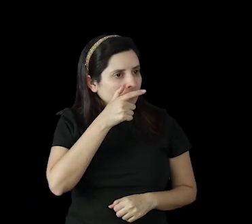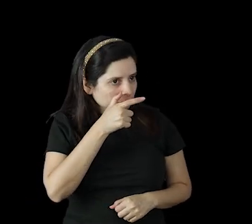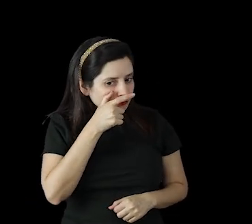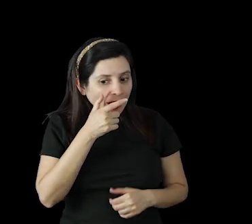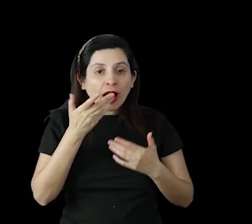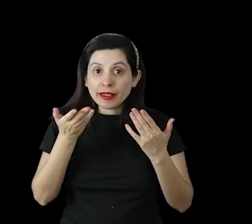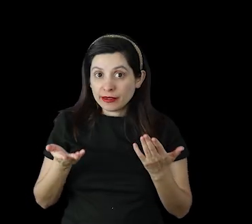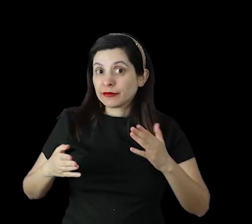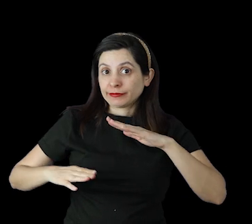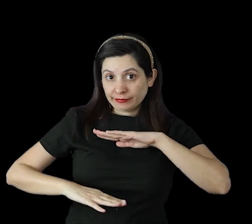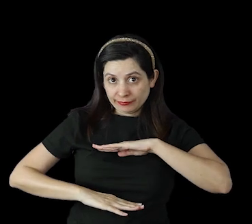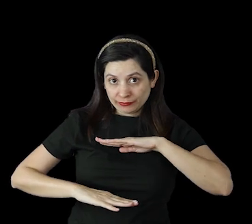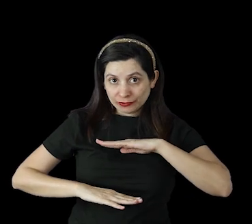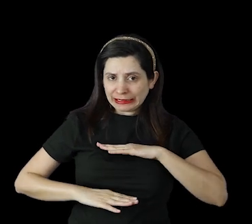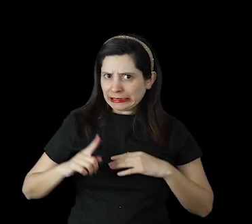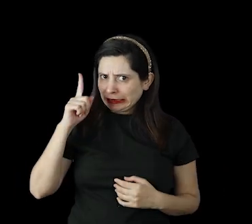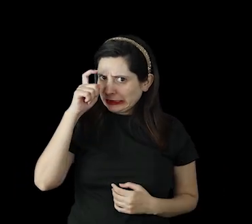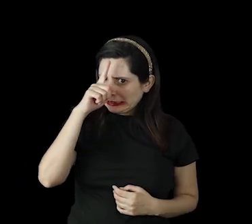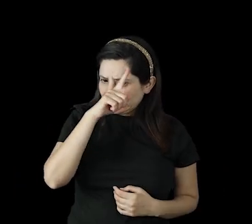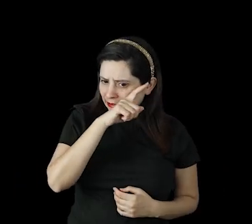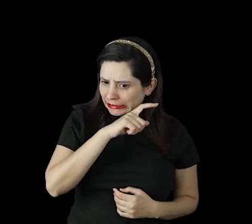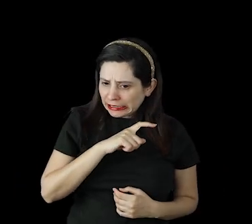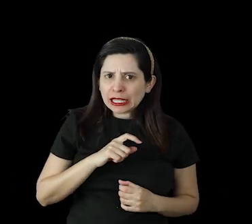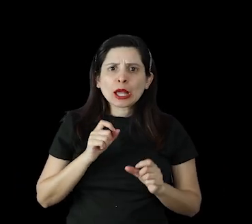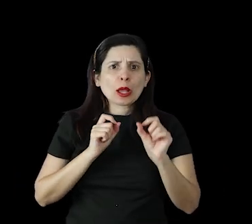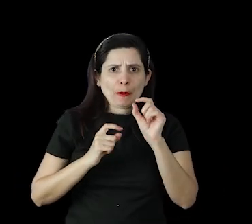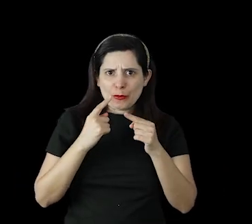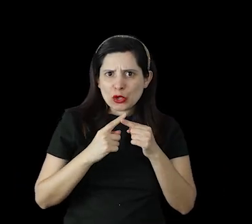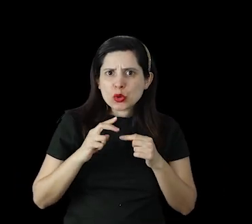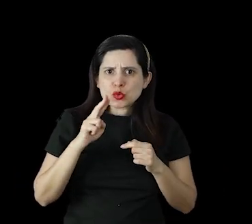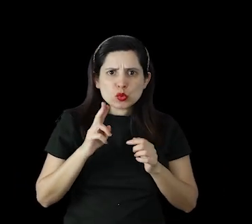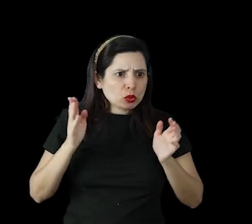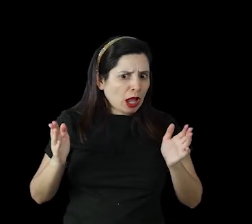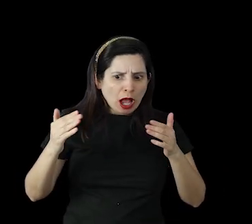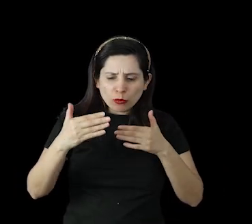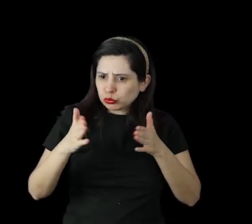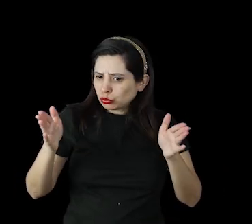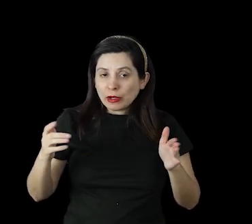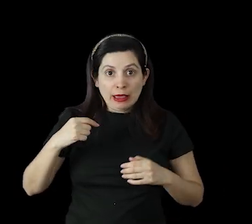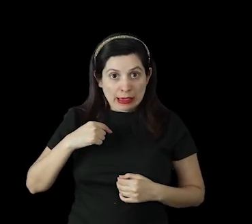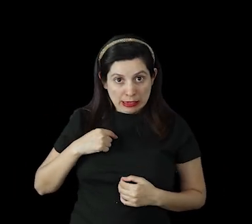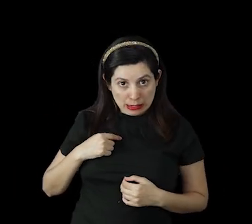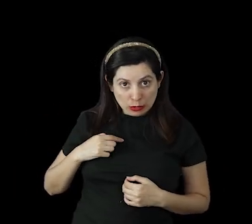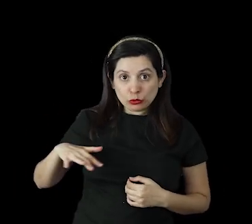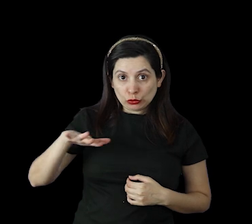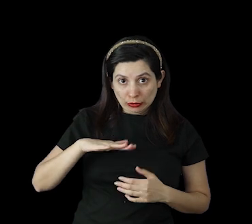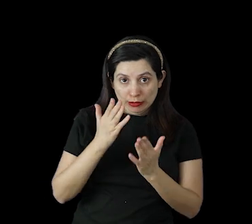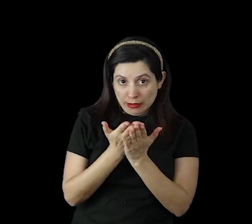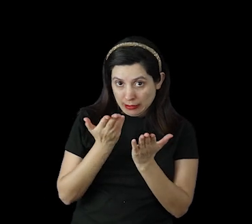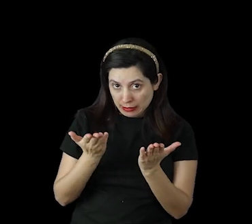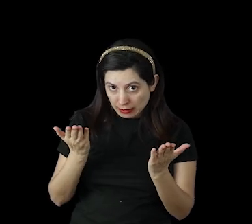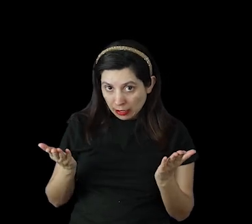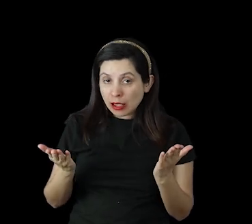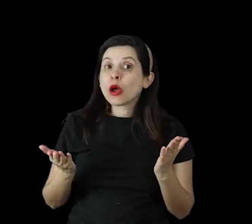uma situação que é muito complexa, porque trabalha com dimensões, então, num roteiro... Eu sou de dramaturgia, eu gosto muito de trabalhar na estrutura